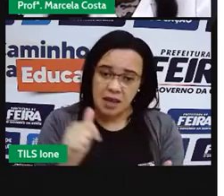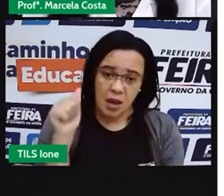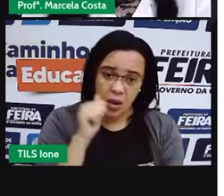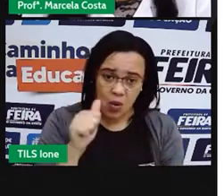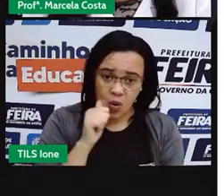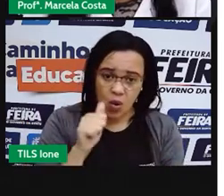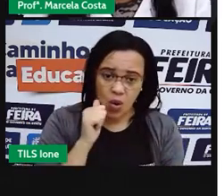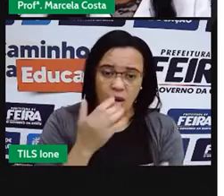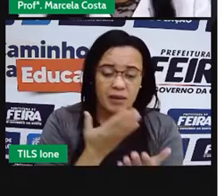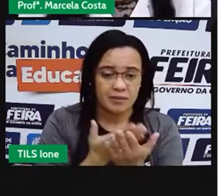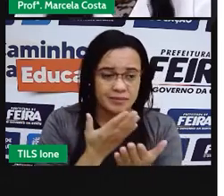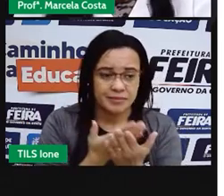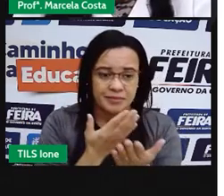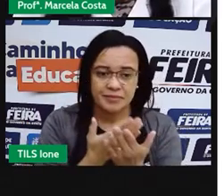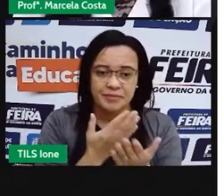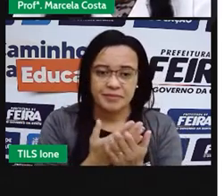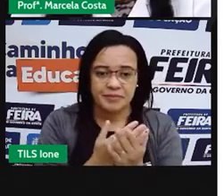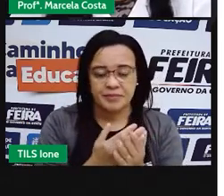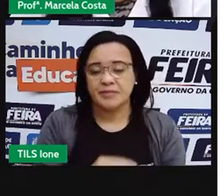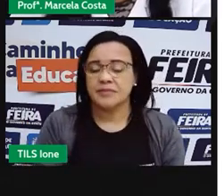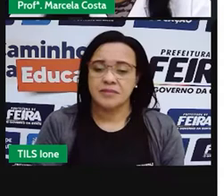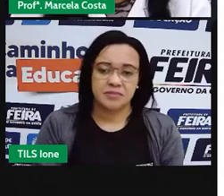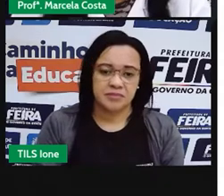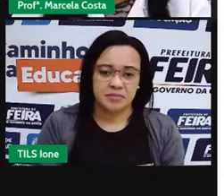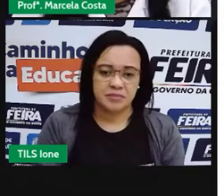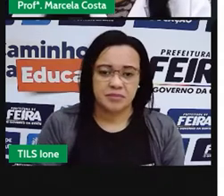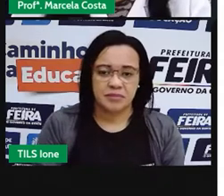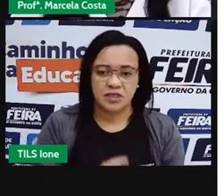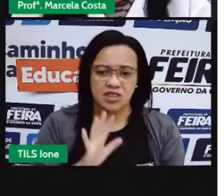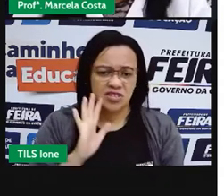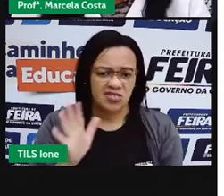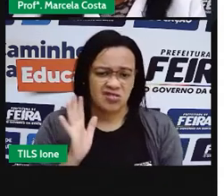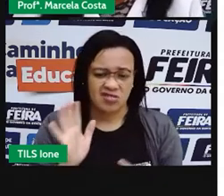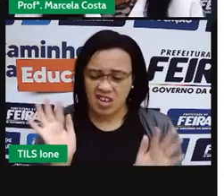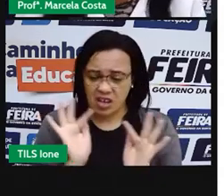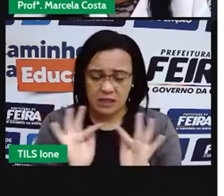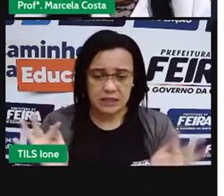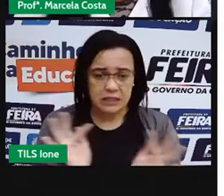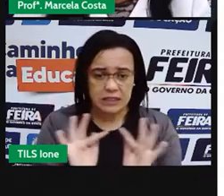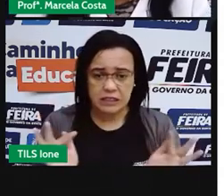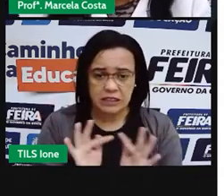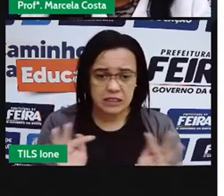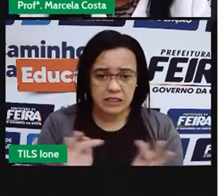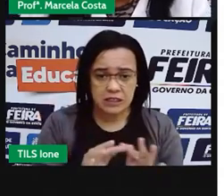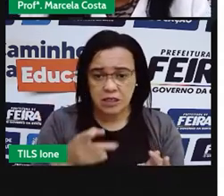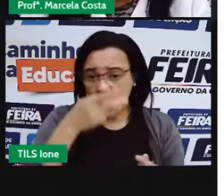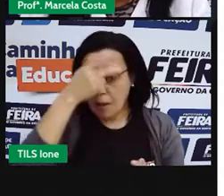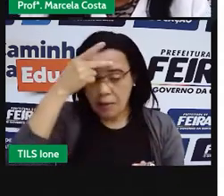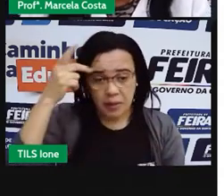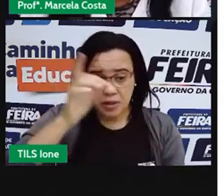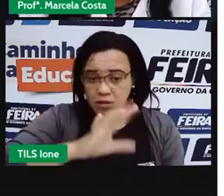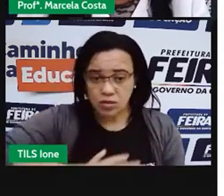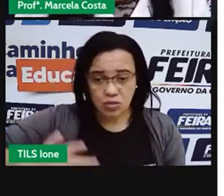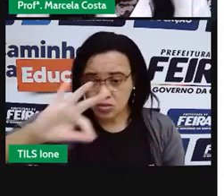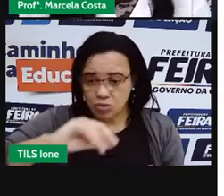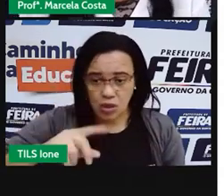pessoa comum, onde no colégio dela ninguém sabia que ela era uma princesa?